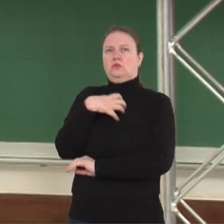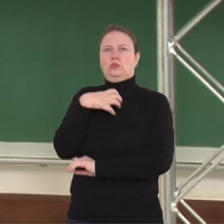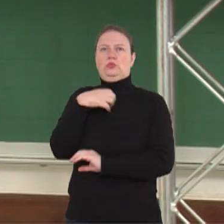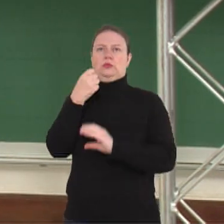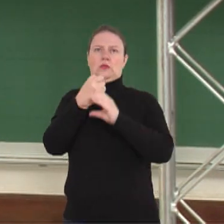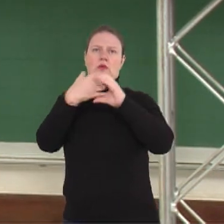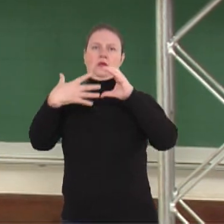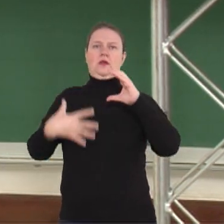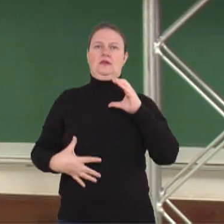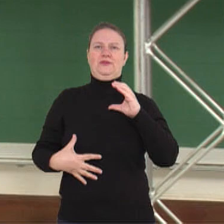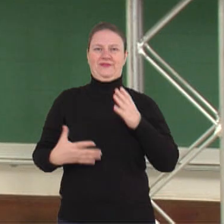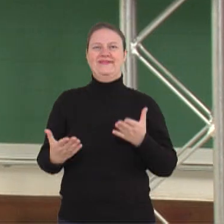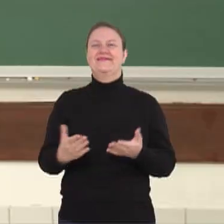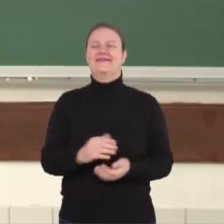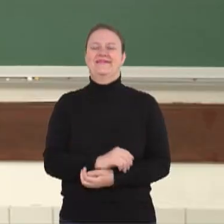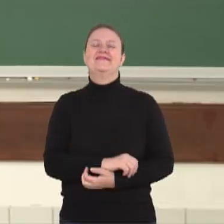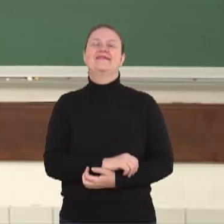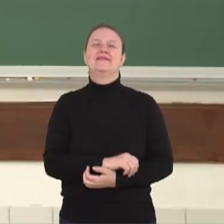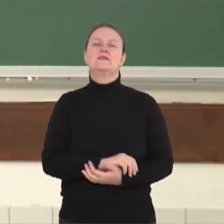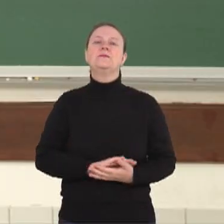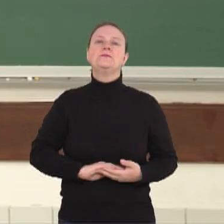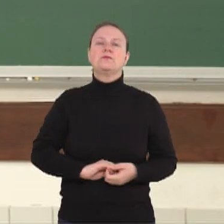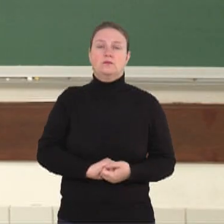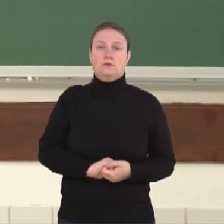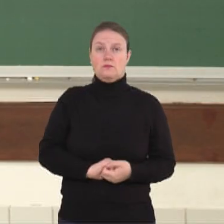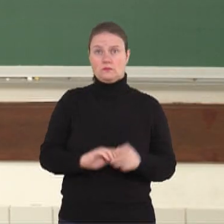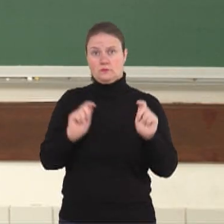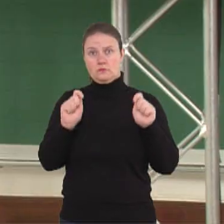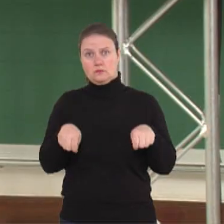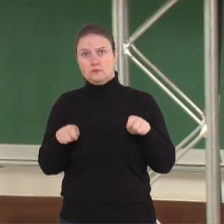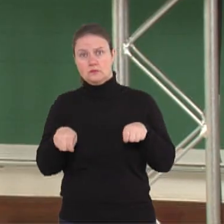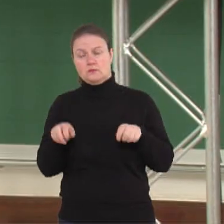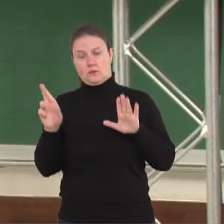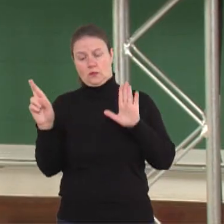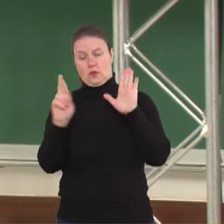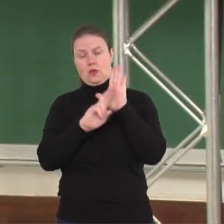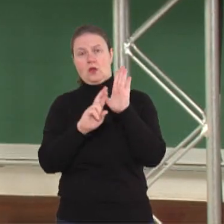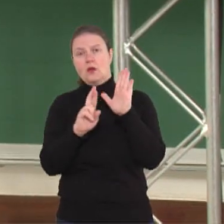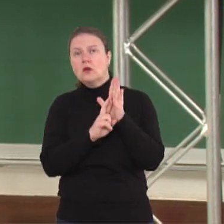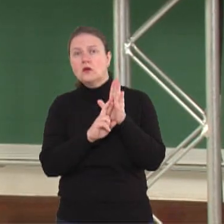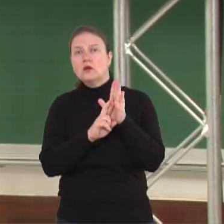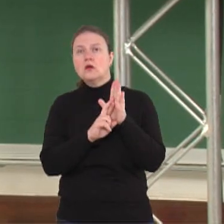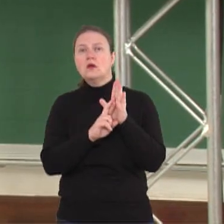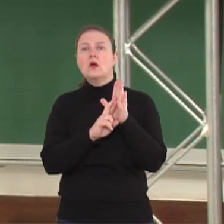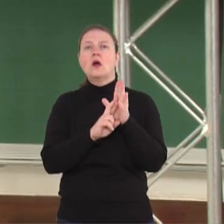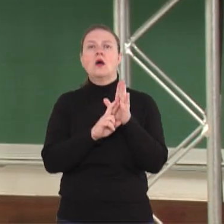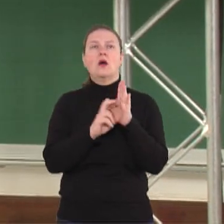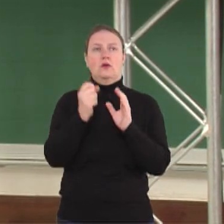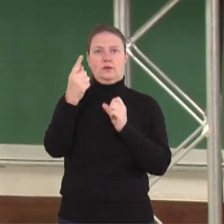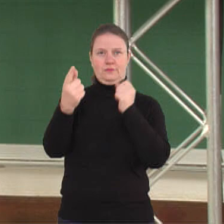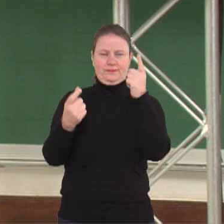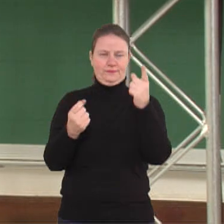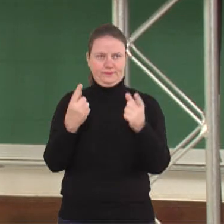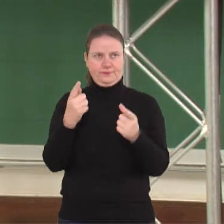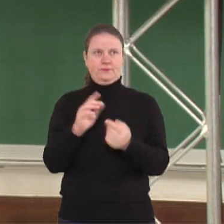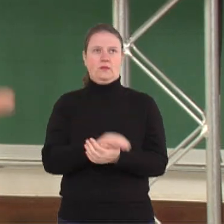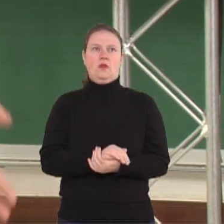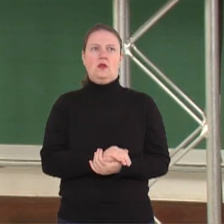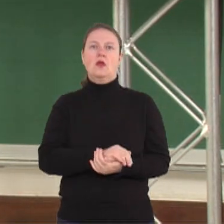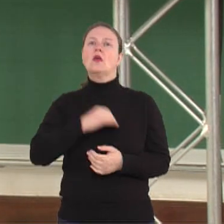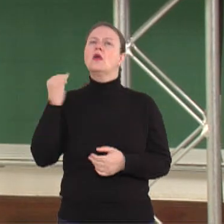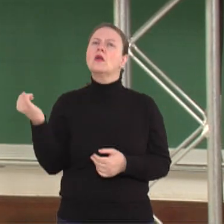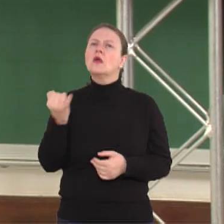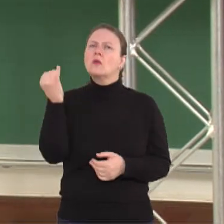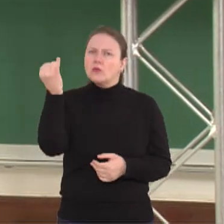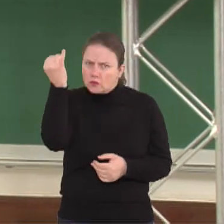você admira. Certo? Então pode ser, você deve ter respondido aí alguns ídolos da sua vida. É